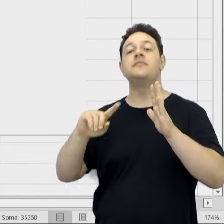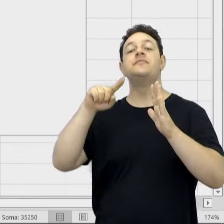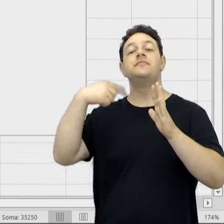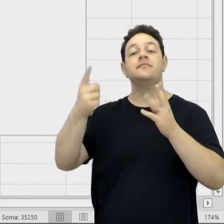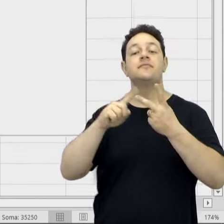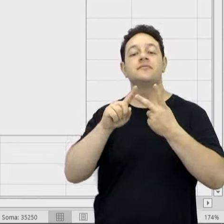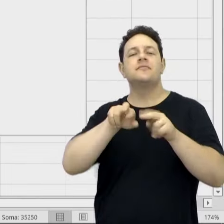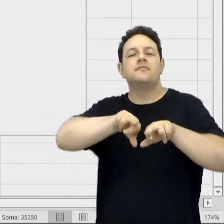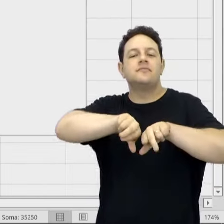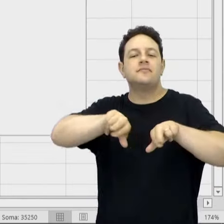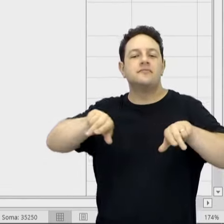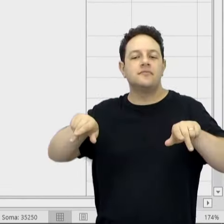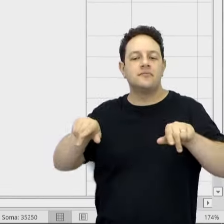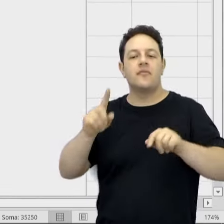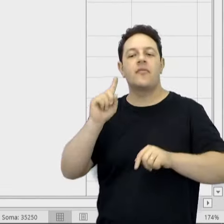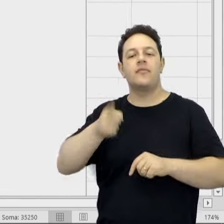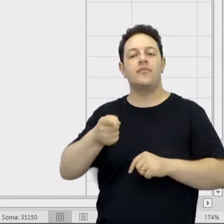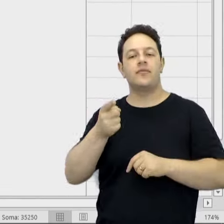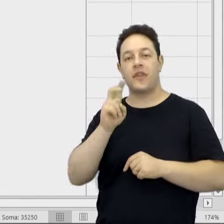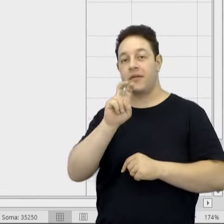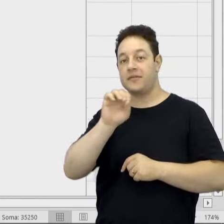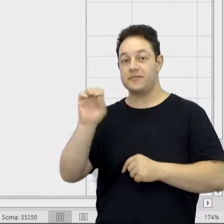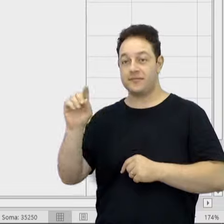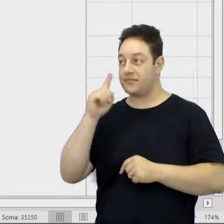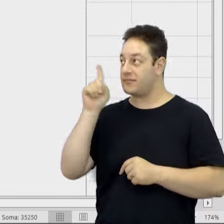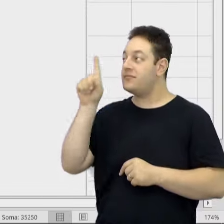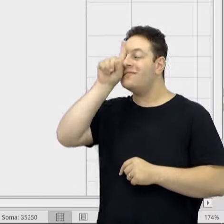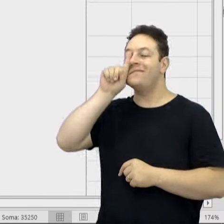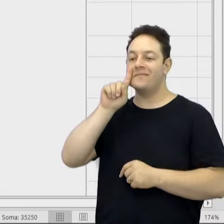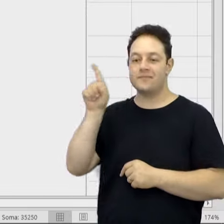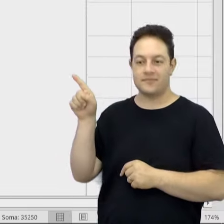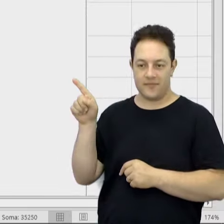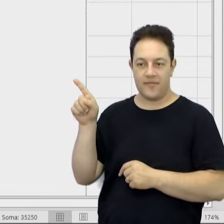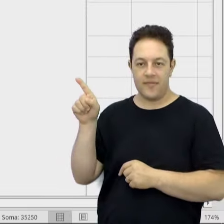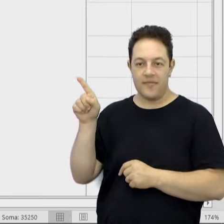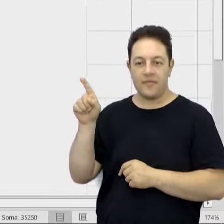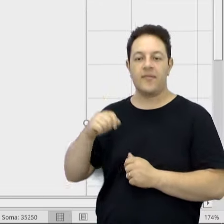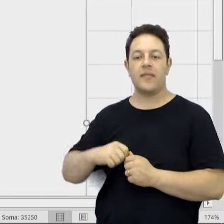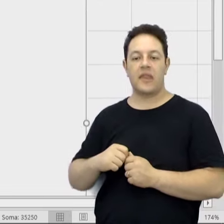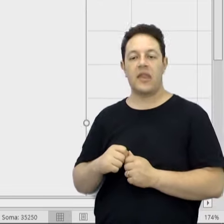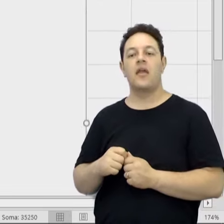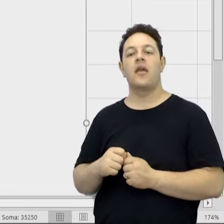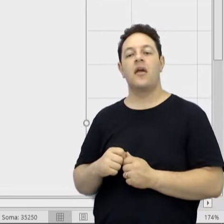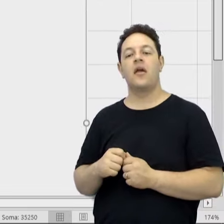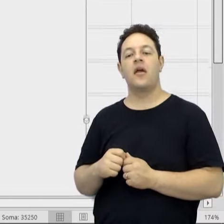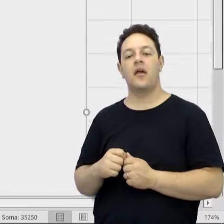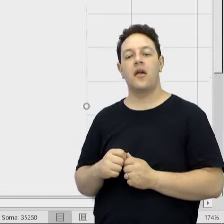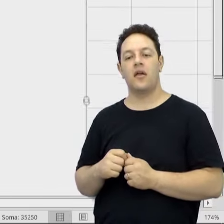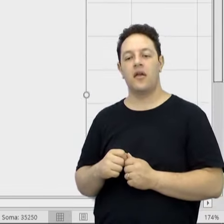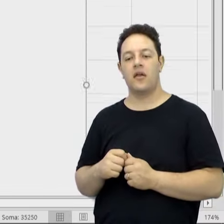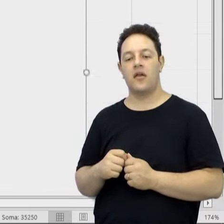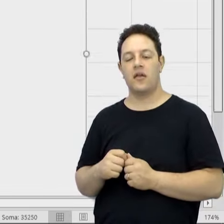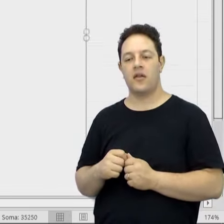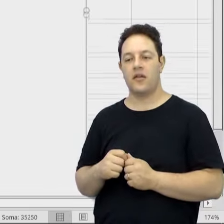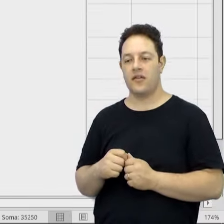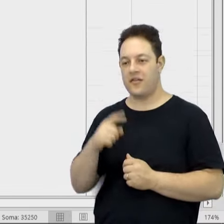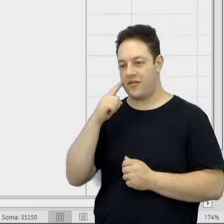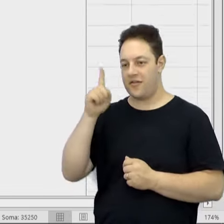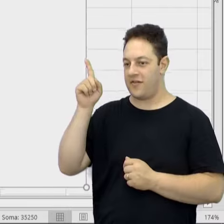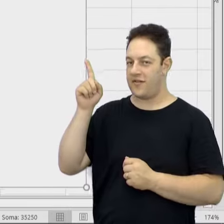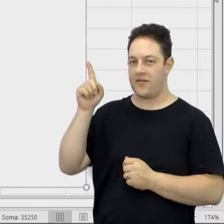o diversos, 1.500. Então a gente sabe aqui, ó.